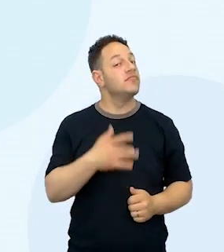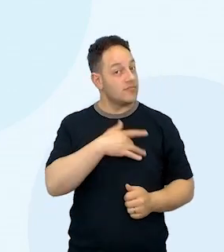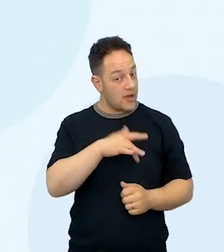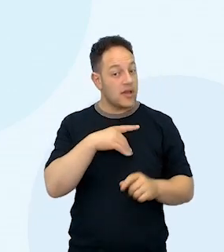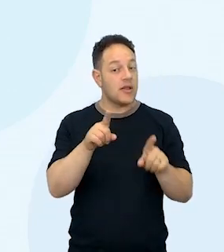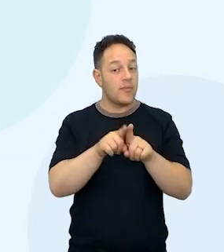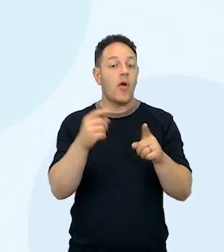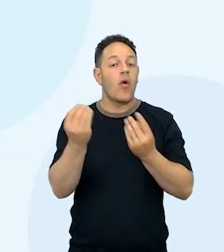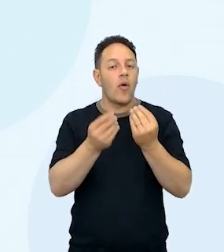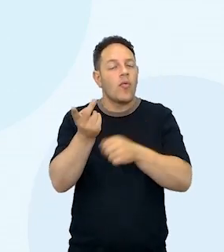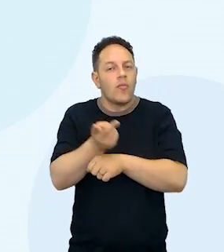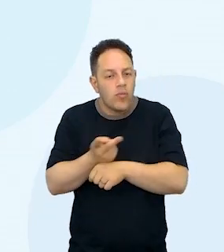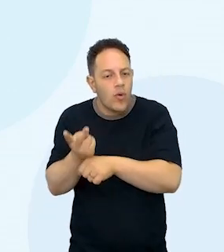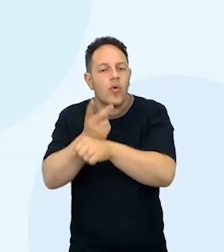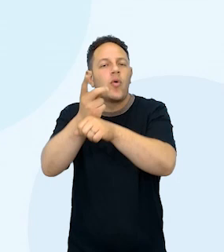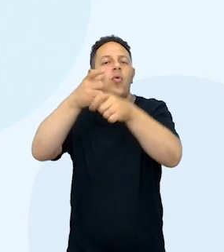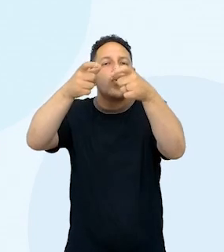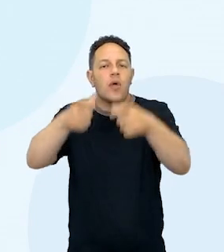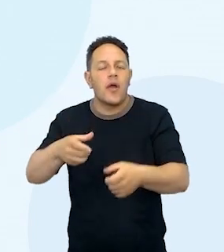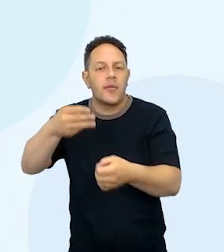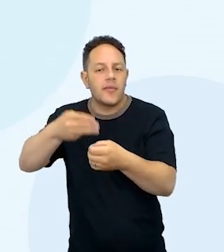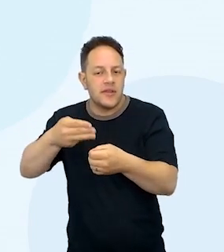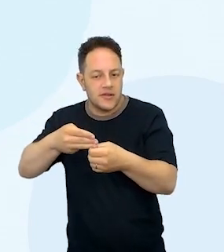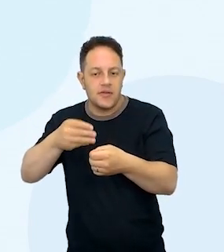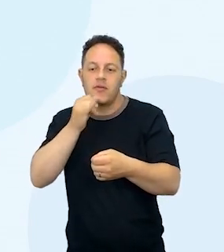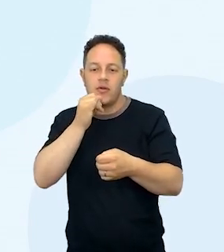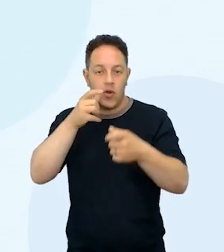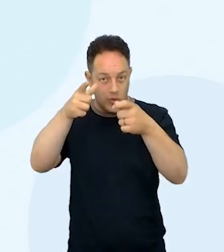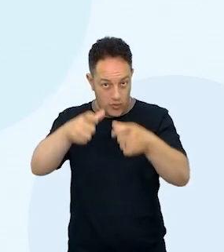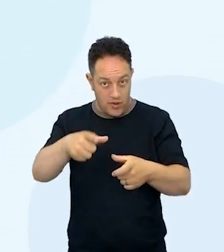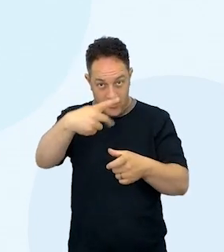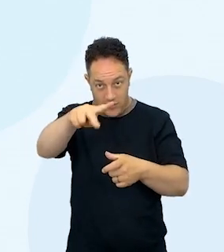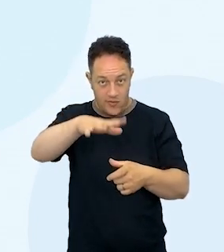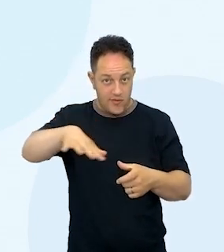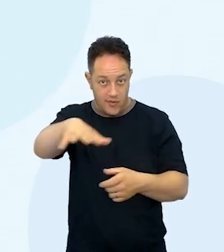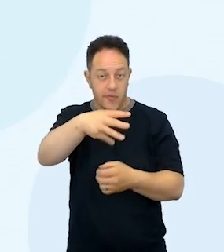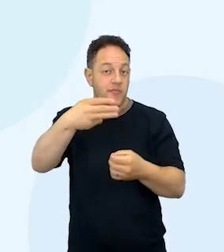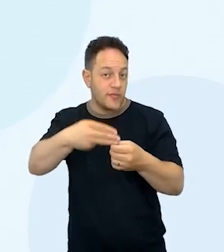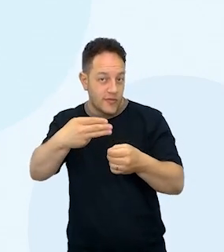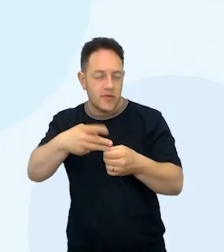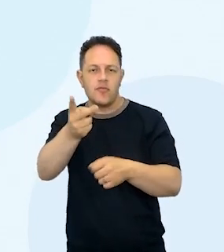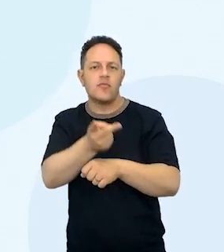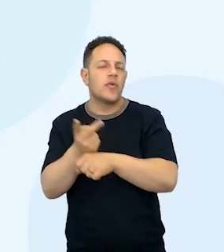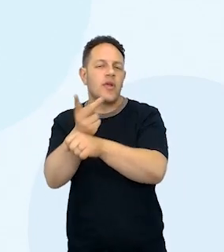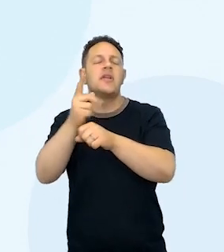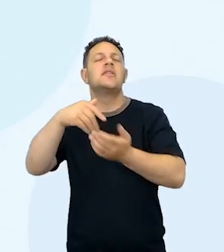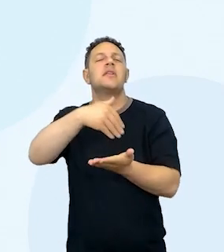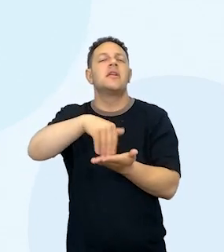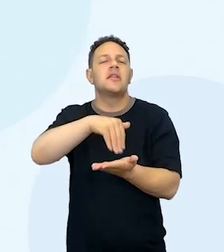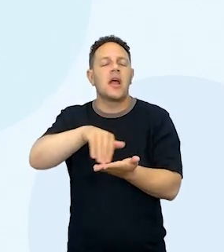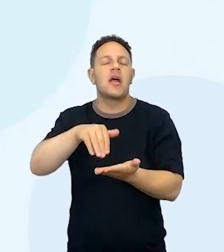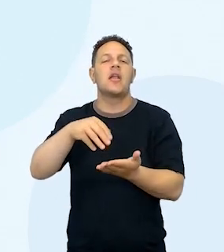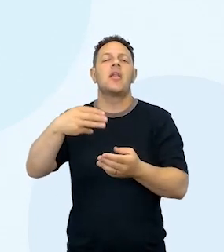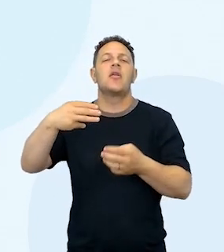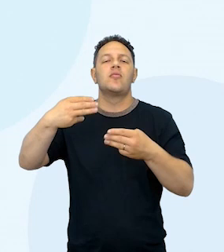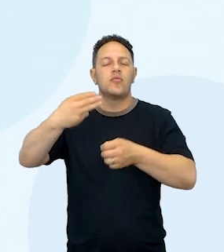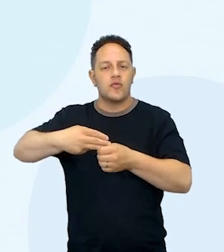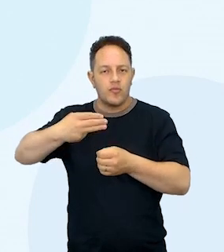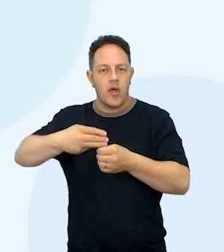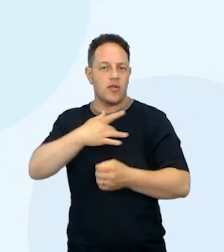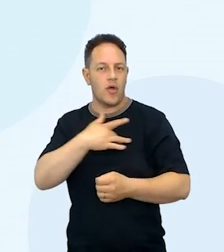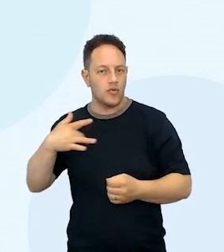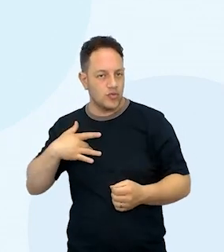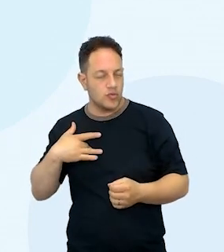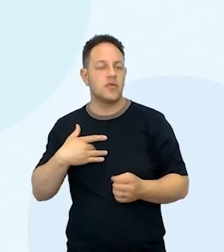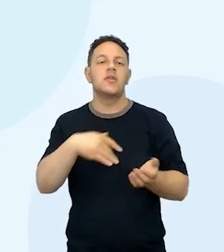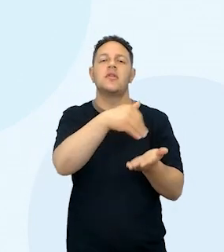também buscar fontes municipais, viu, gente? No próprio município de vocês, vai atrás de Secretaria Municipal de Saúde, Secretaria Municipal